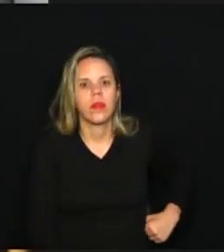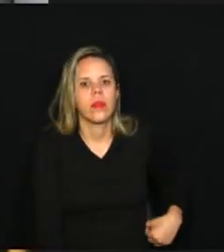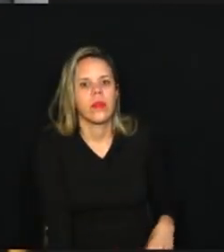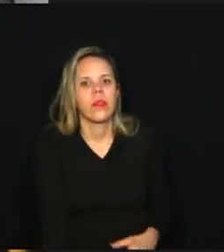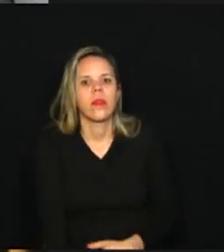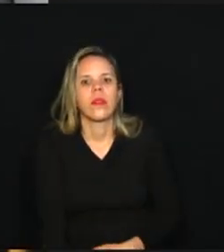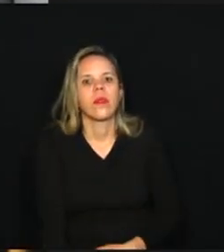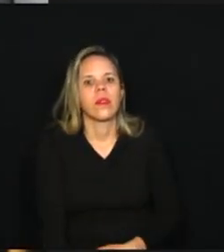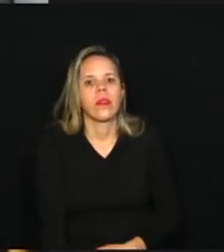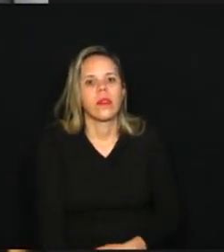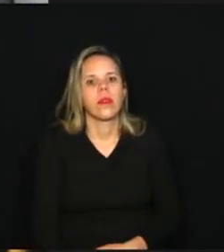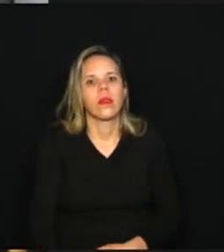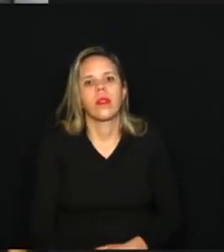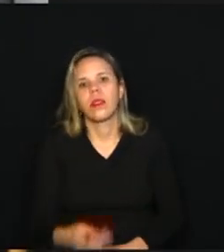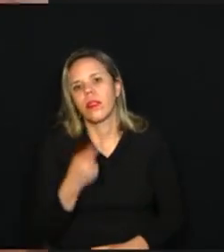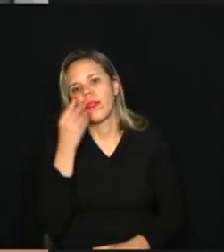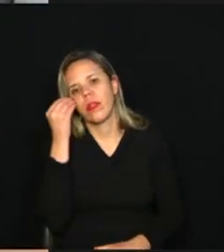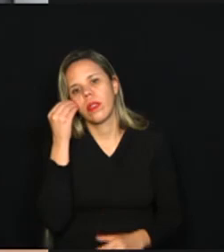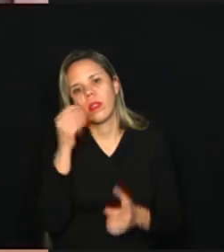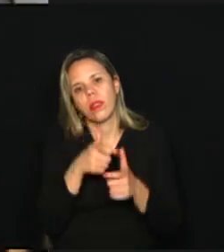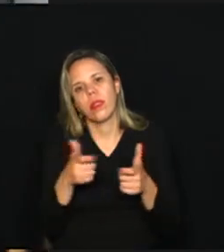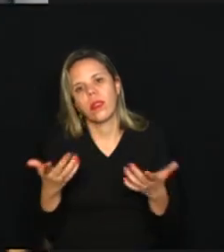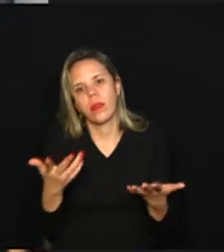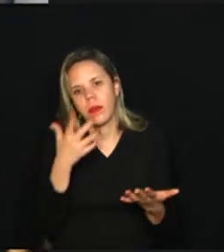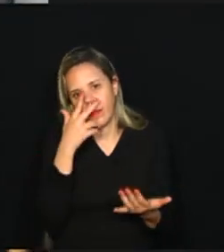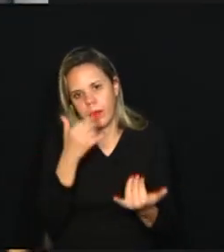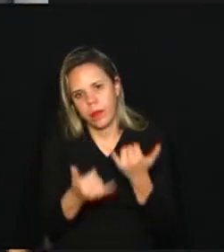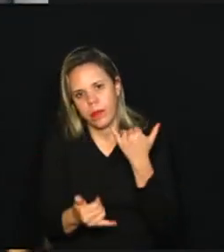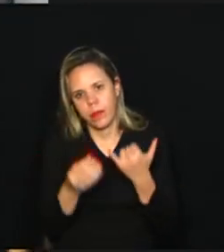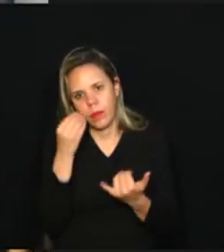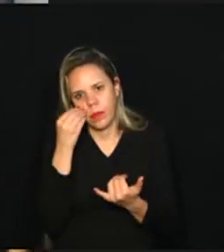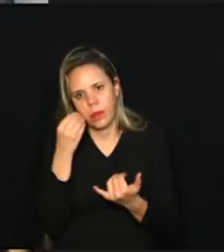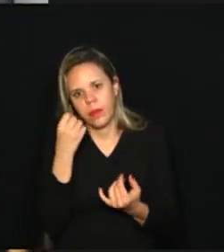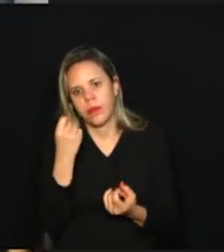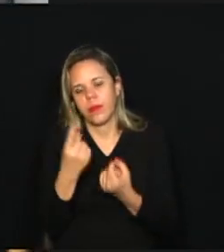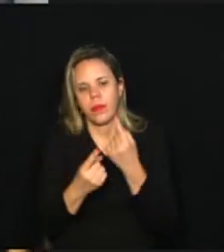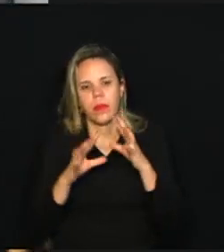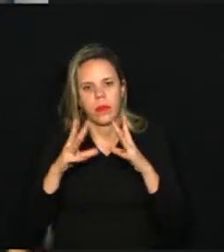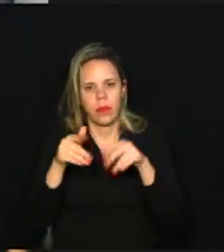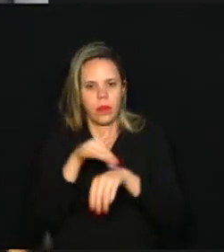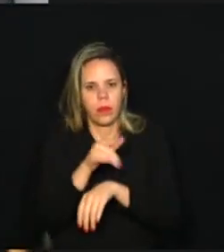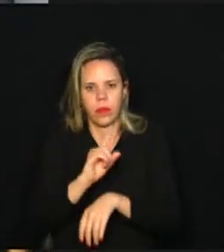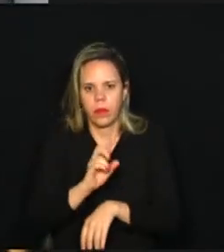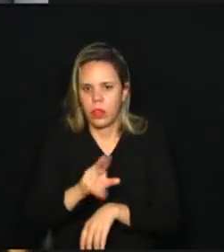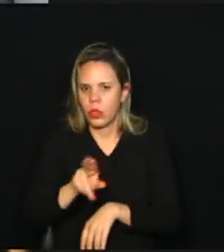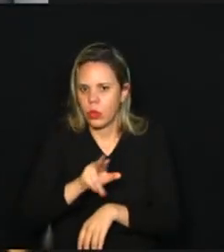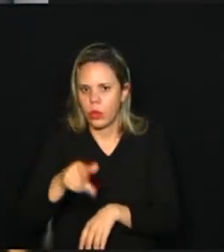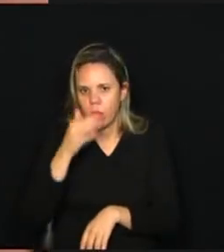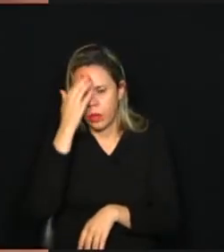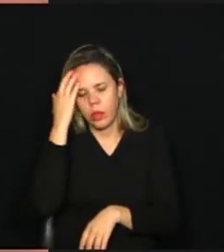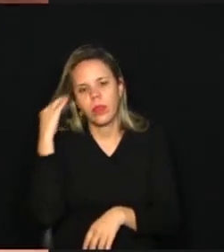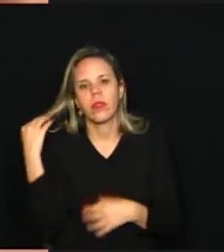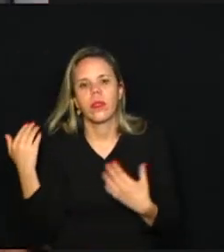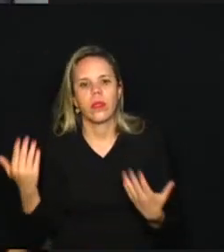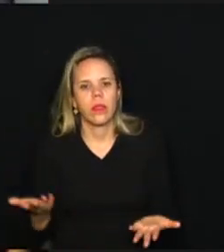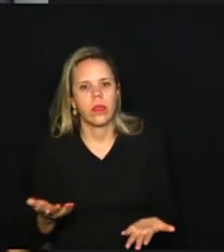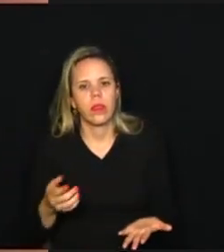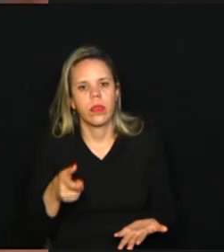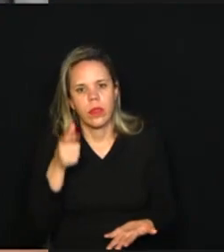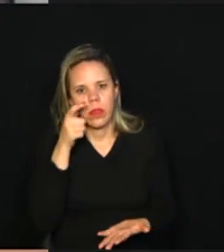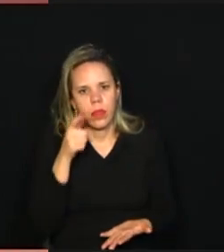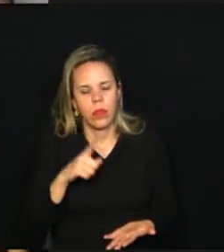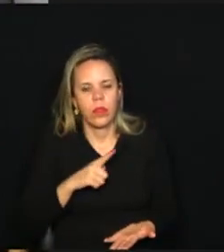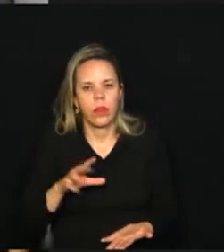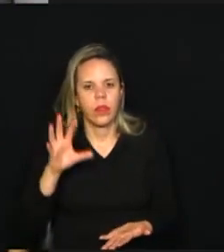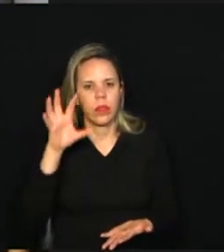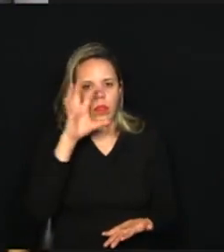que se ponderar quando se fala testagem em massa, porque parece que você vai testar aleatoriamente todo mundo na rua, e não é muito isso, né? Mas se a gente tiver um